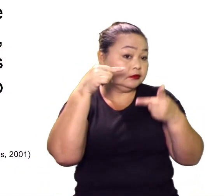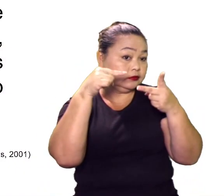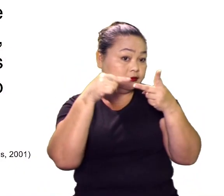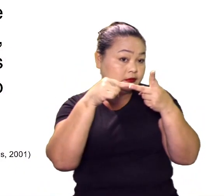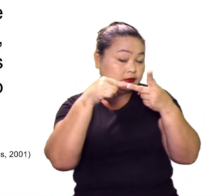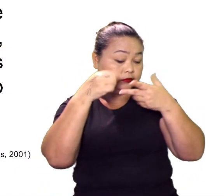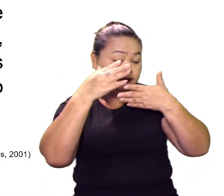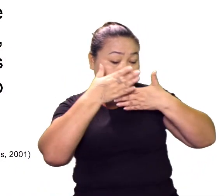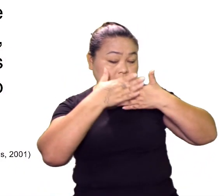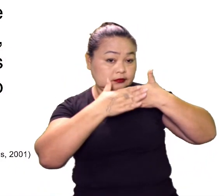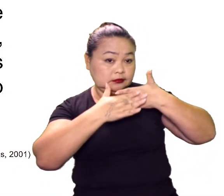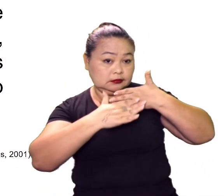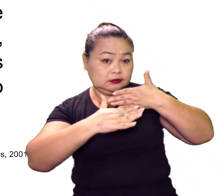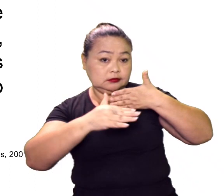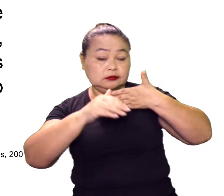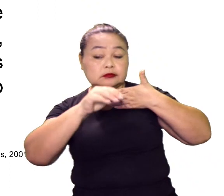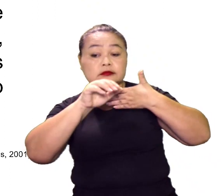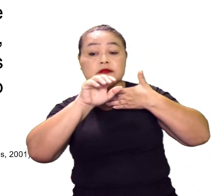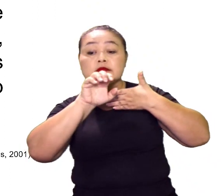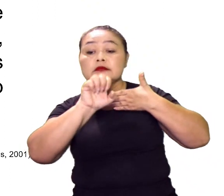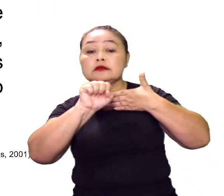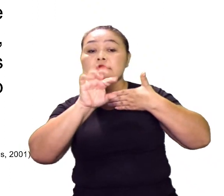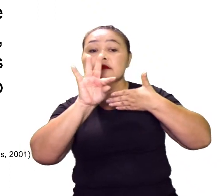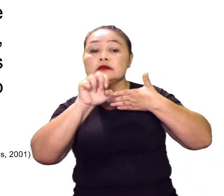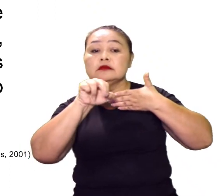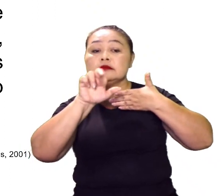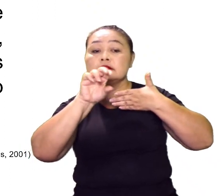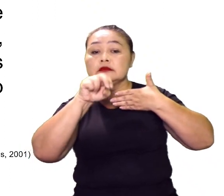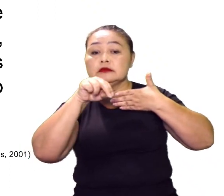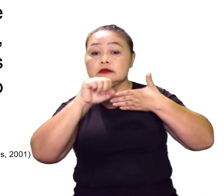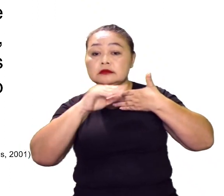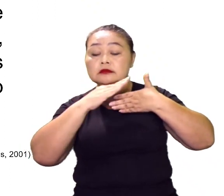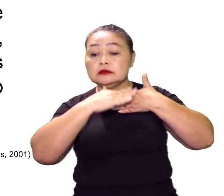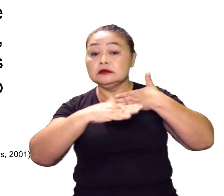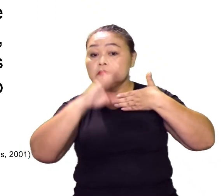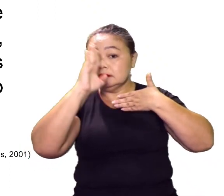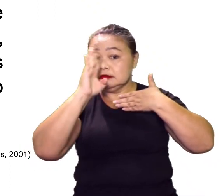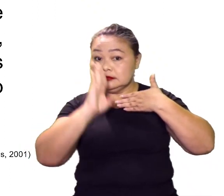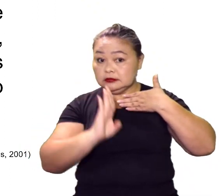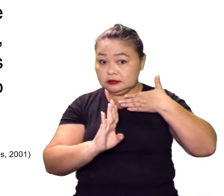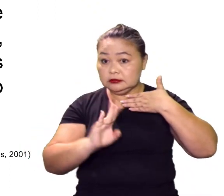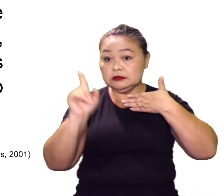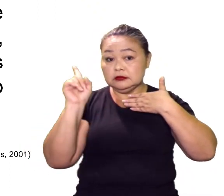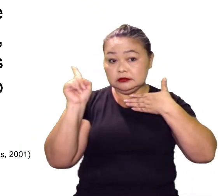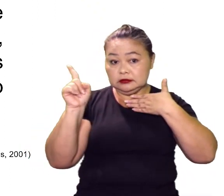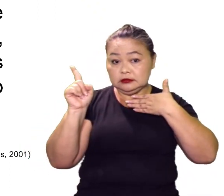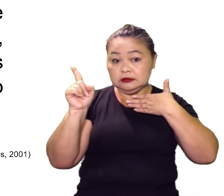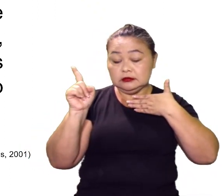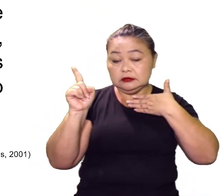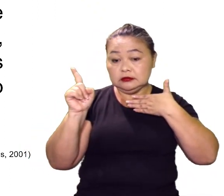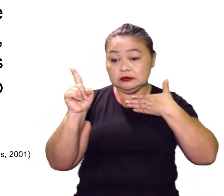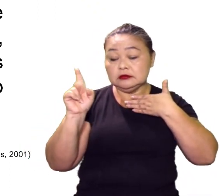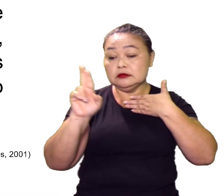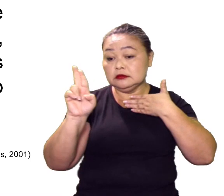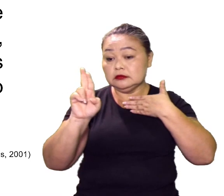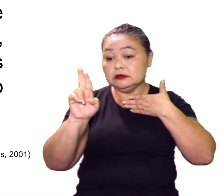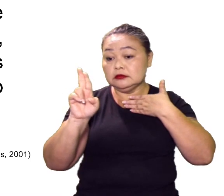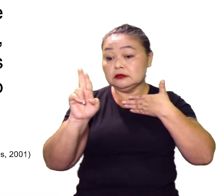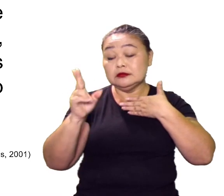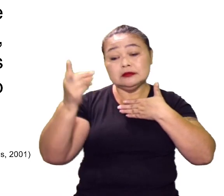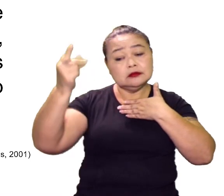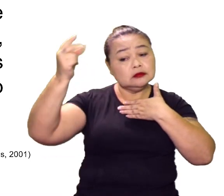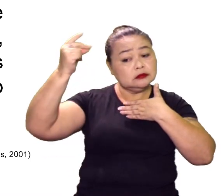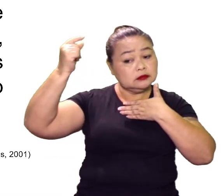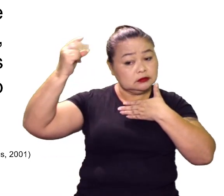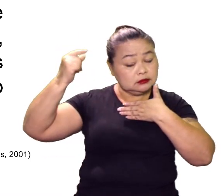é a encosta setentrional do Planalto brasileiro. Só enfatizando para o nosso aluno. Essas classificações é uma classificação um pouco mais